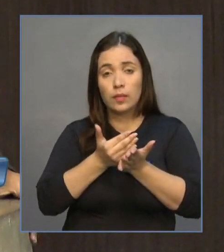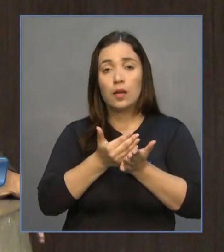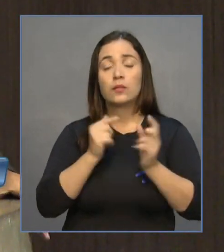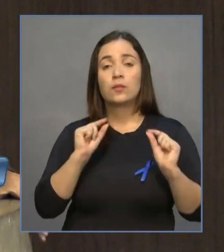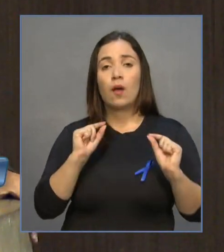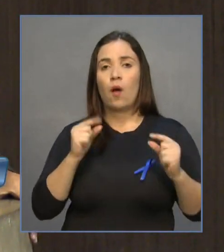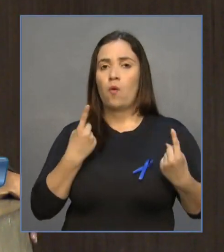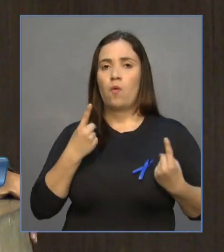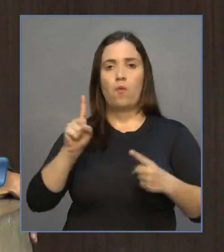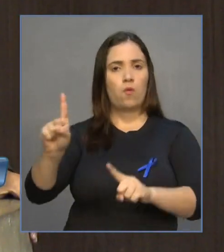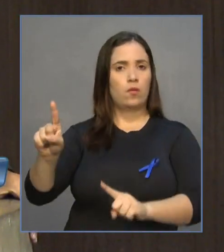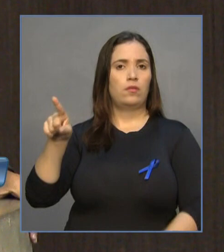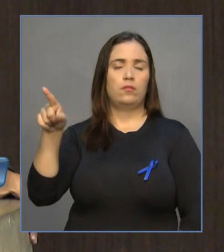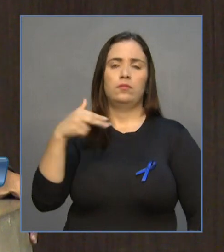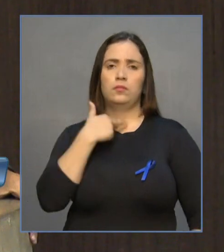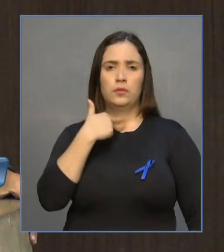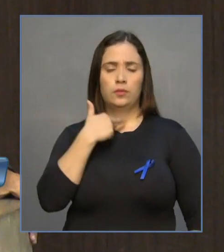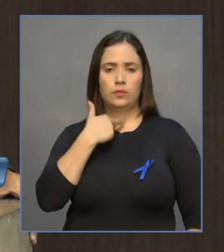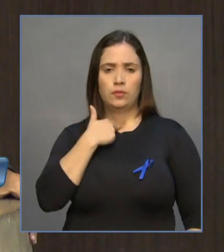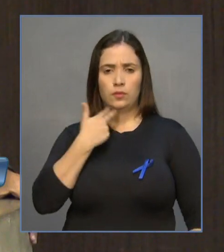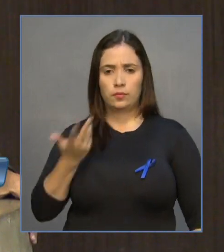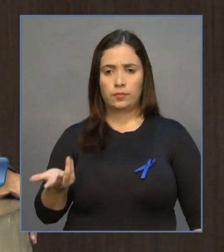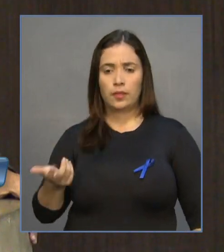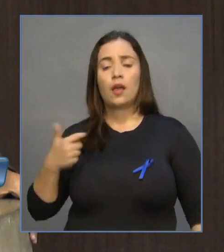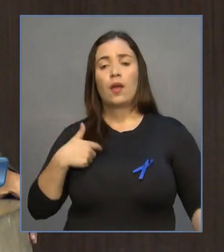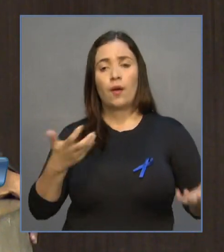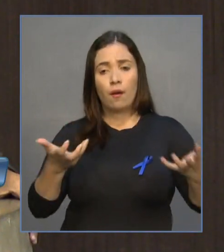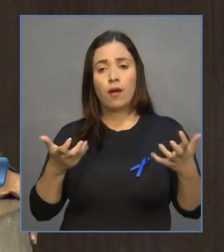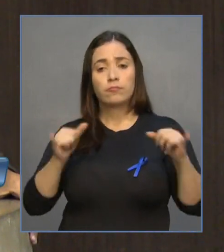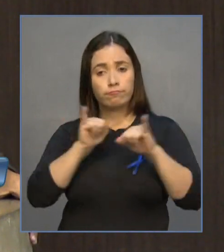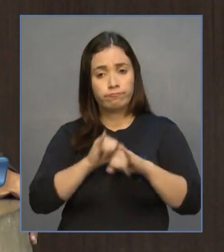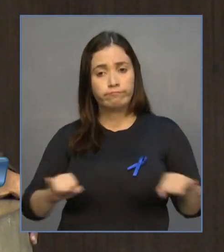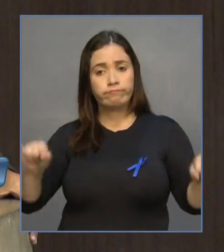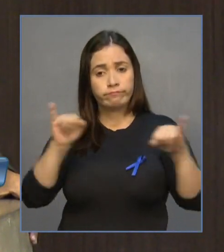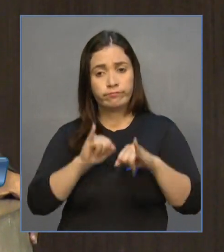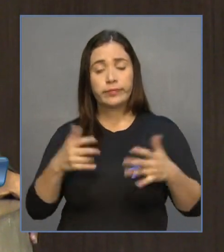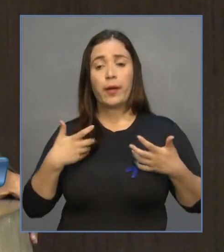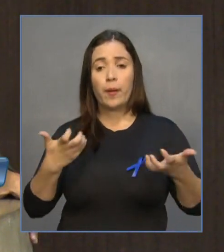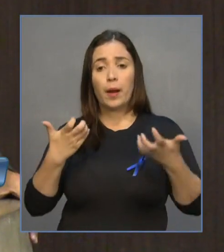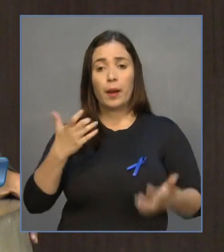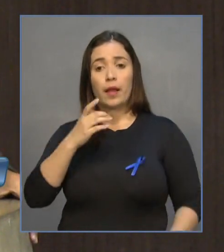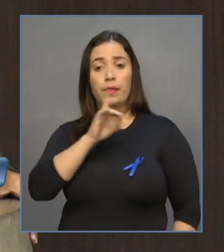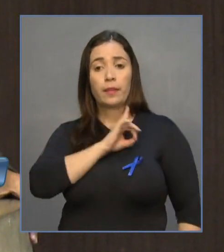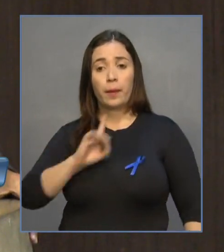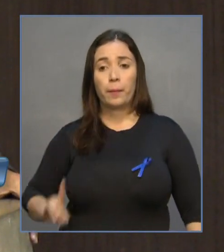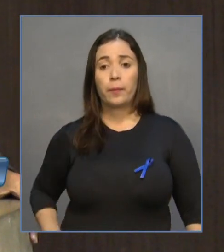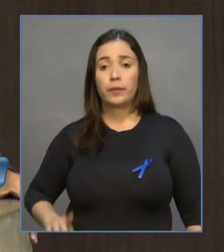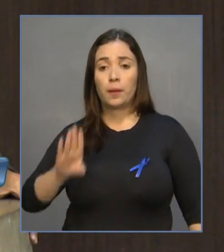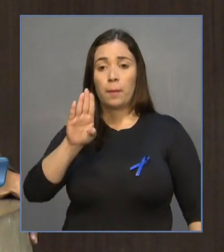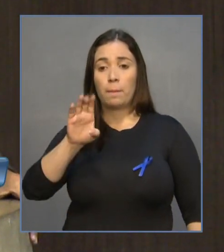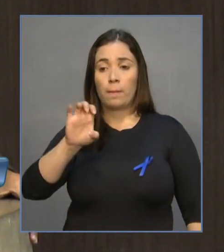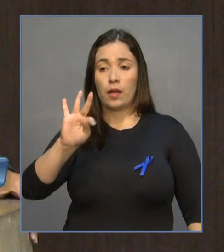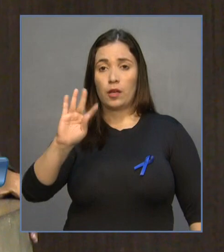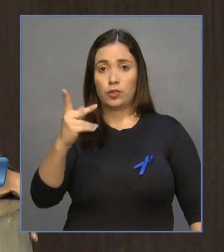contrários a essa situação. Eu queria aqui dizer, queria muito que a deputada Beth Rose aqui estivesse,